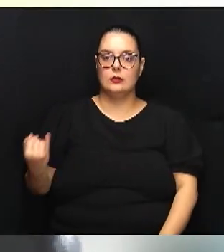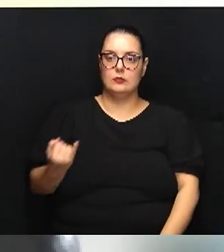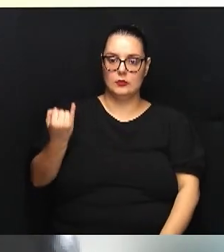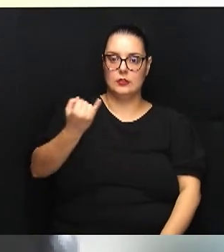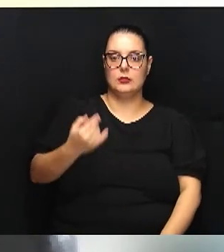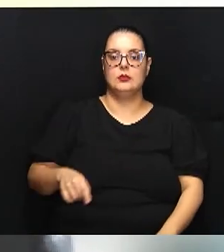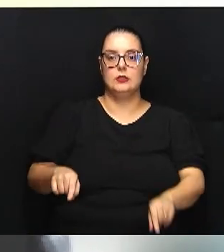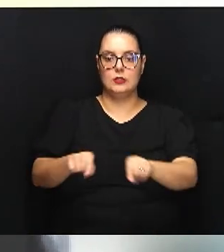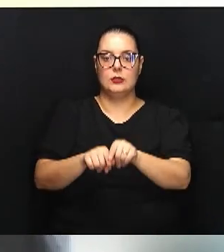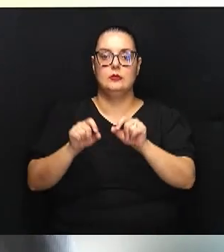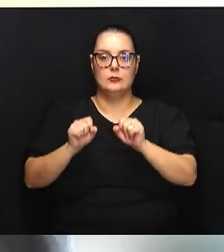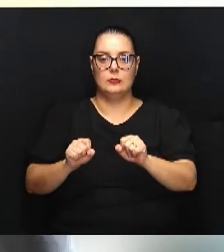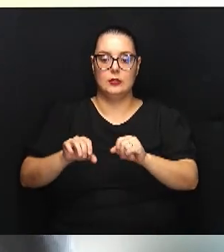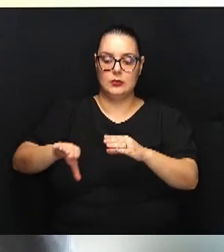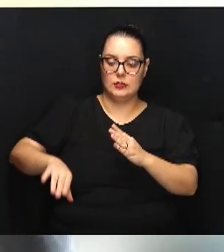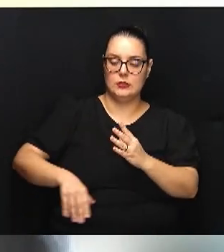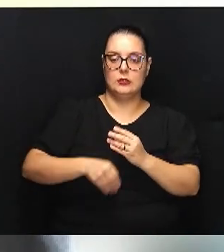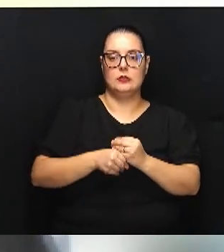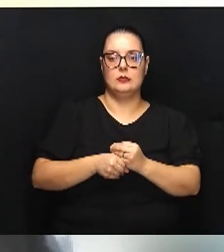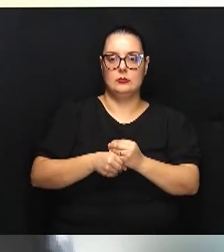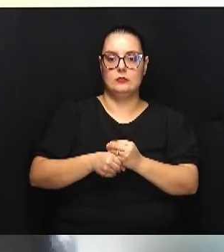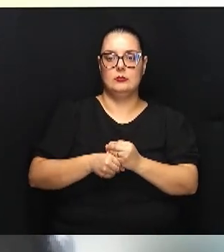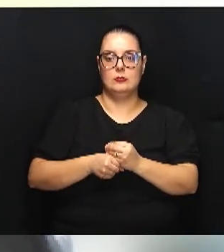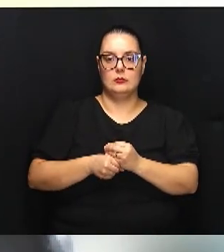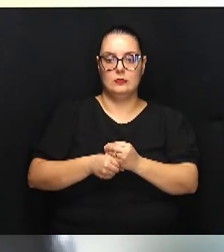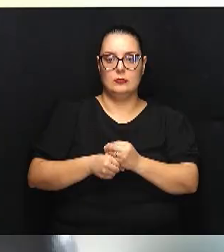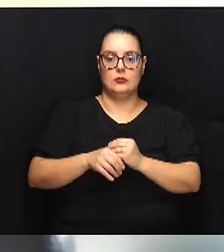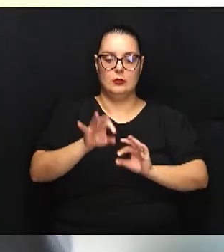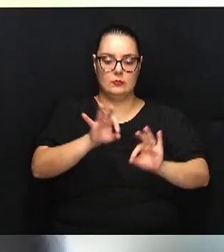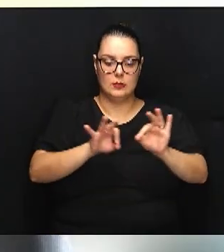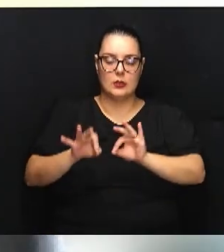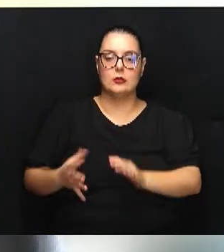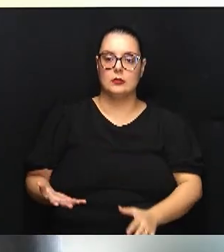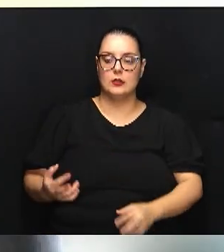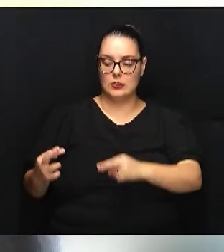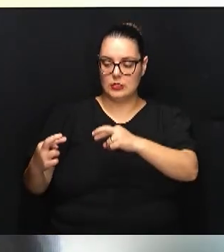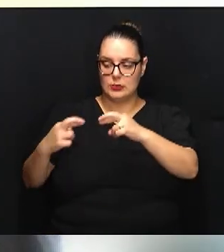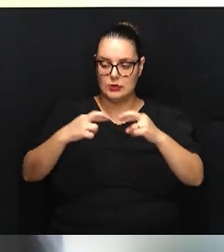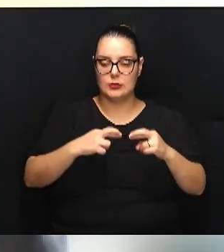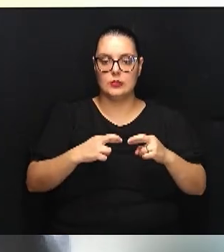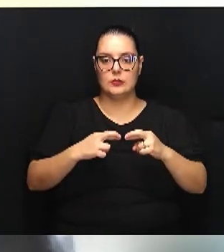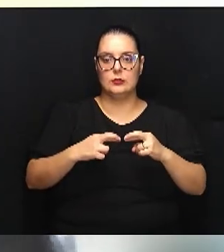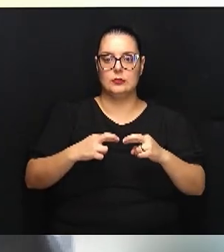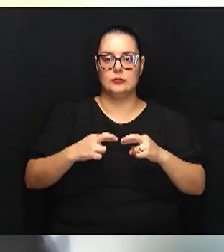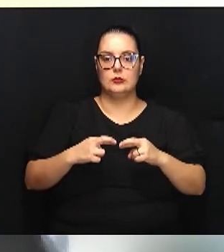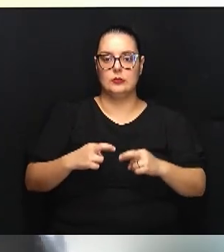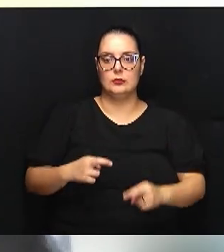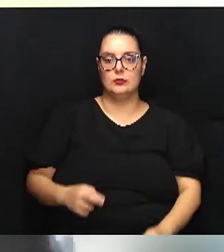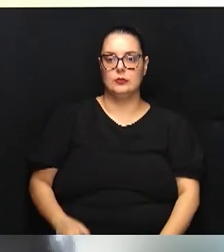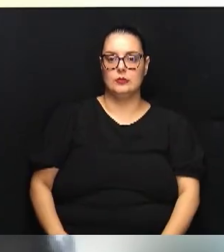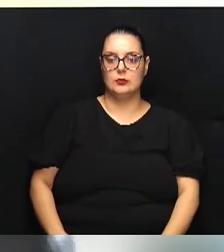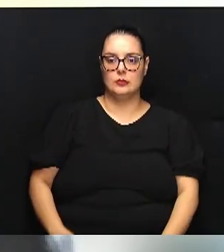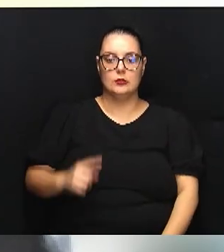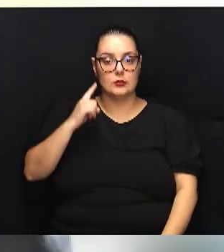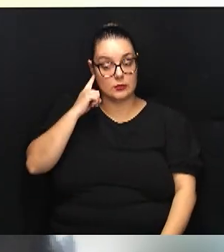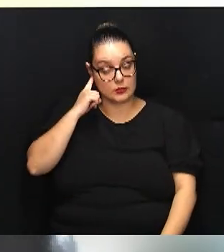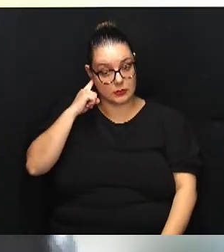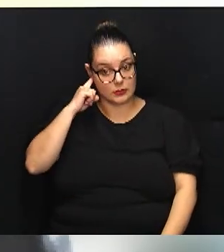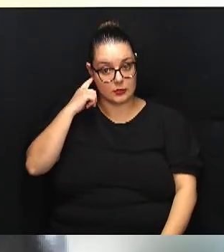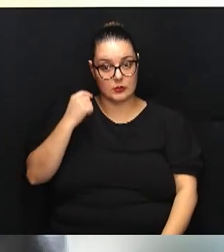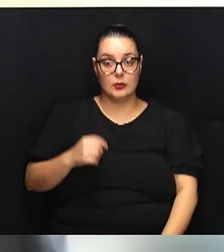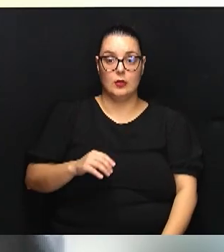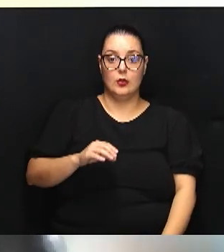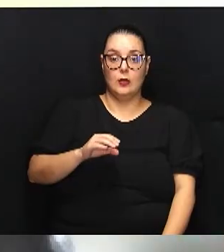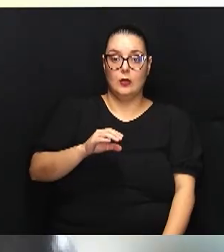ela é fundamental e também pode ser complementada por meio da elaboração e da fiscalização de um contrato,